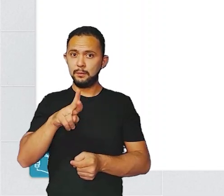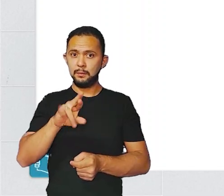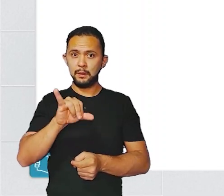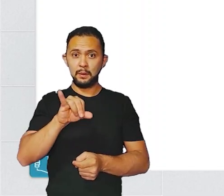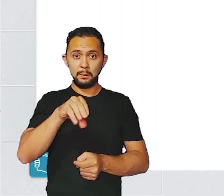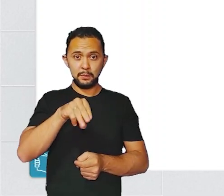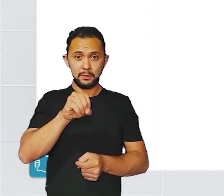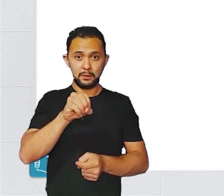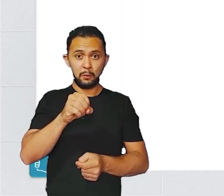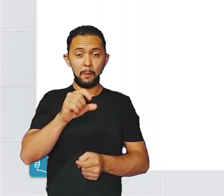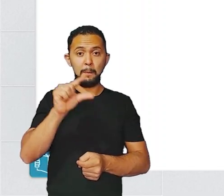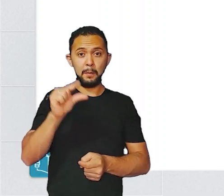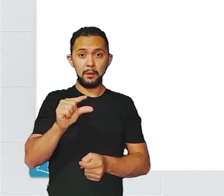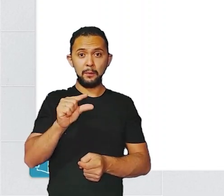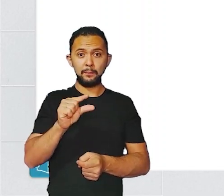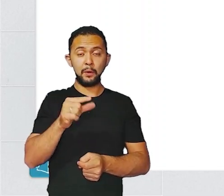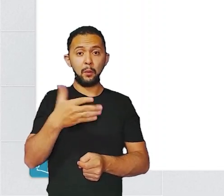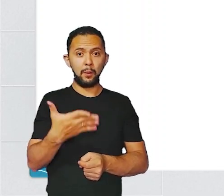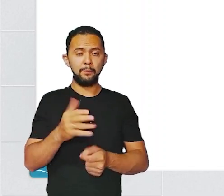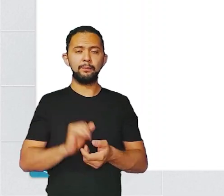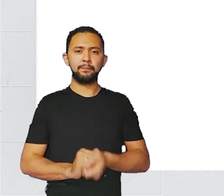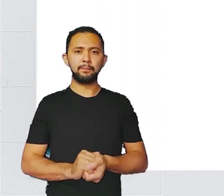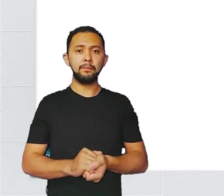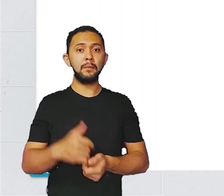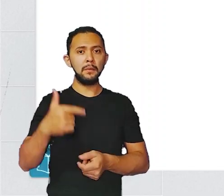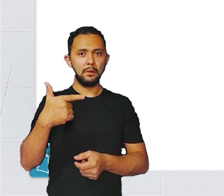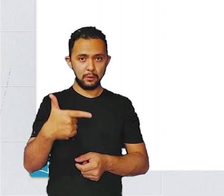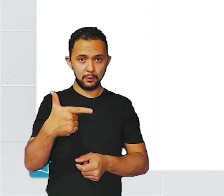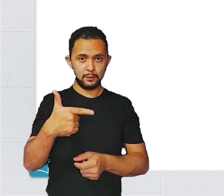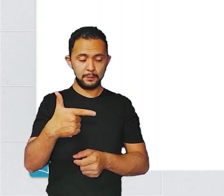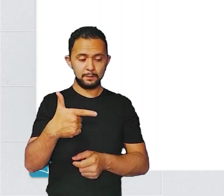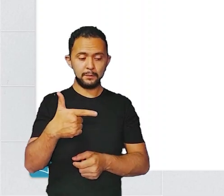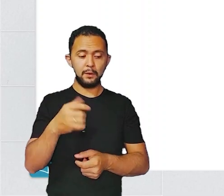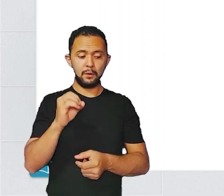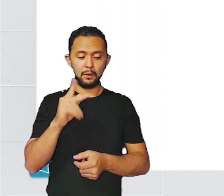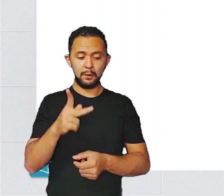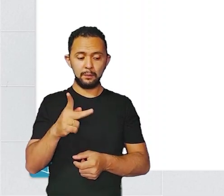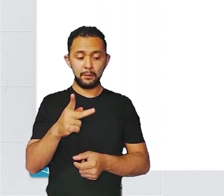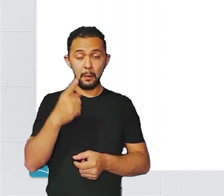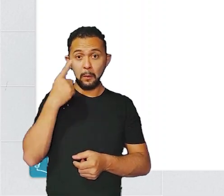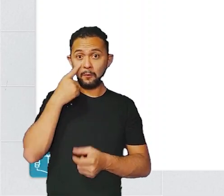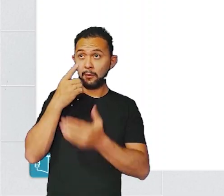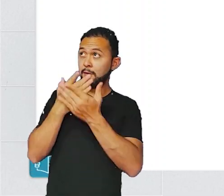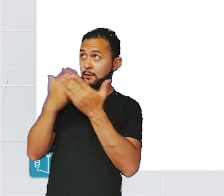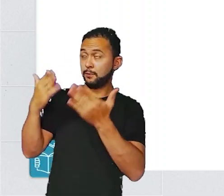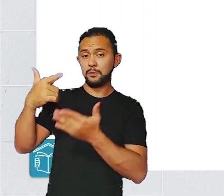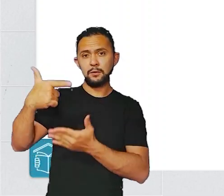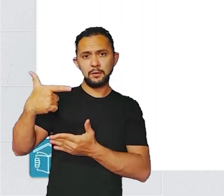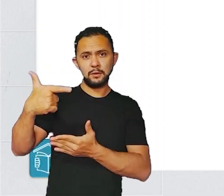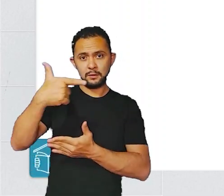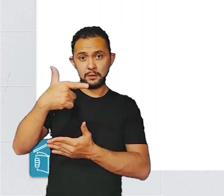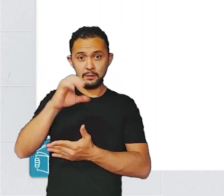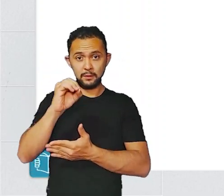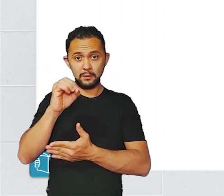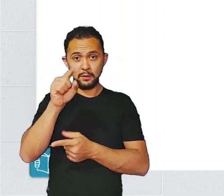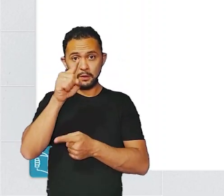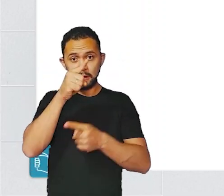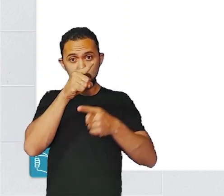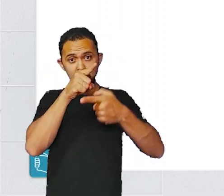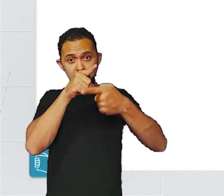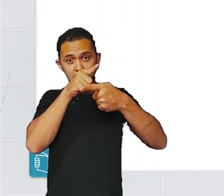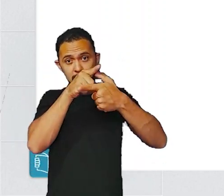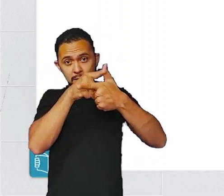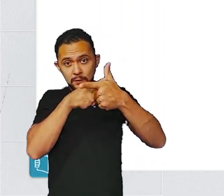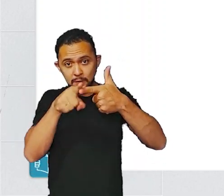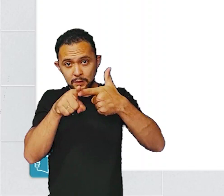que é o 2. Tranquilo? Aí, ó, nós vamos colocar o 2 aqui do lado. 220 dividido para 2, quanto é?